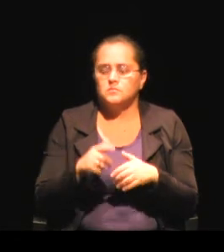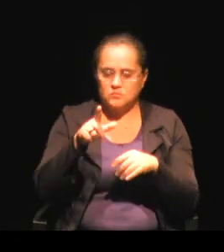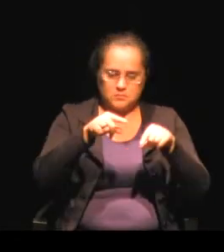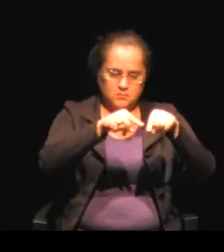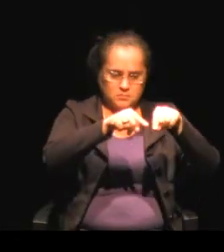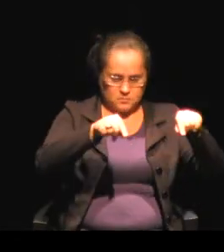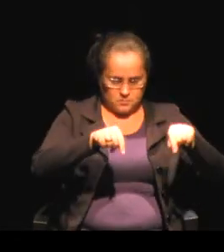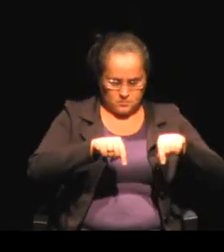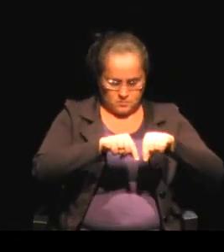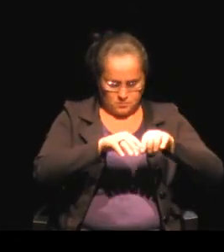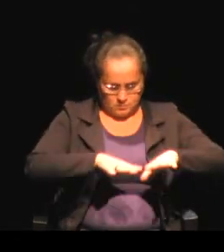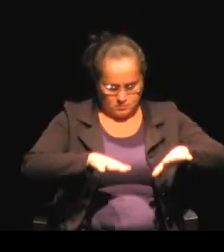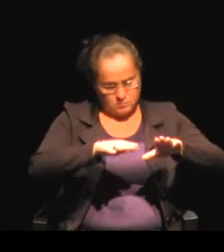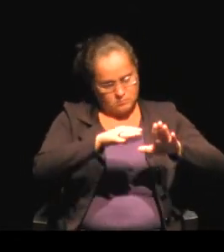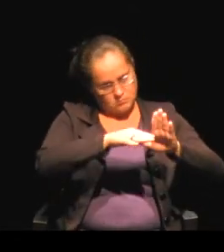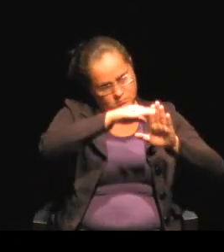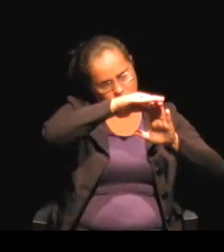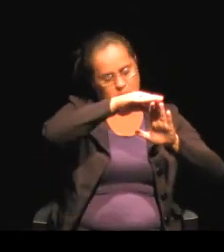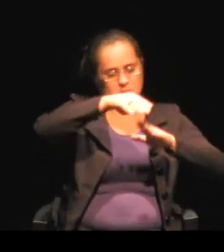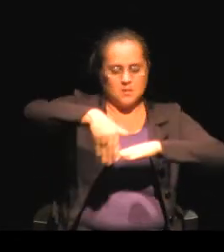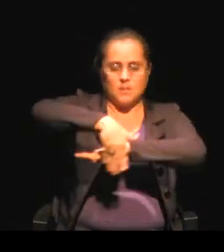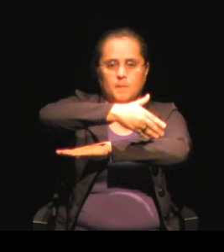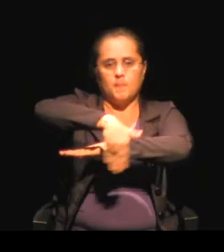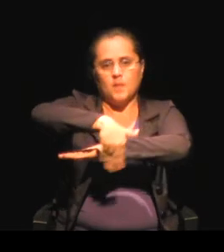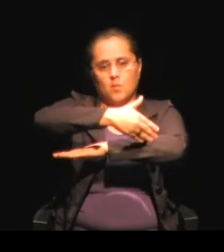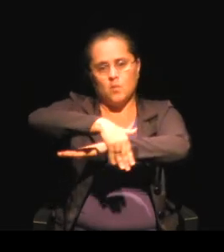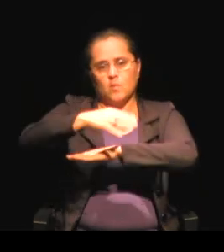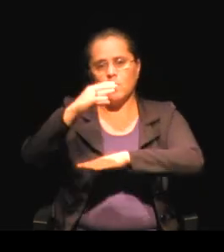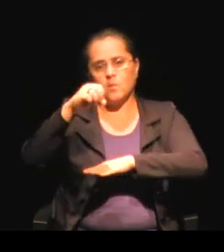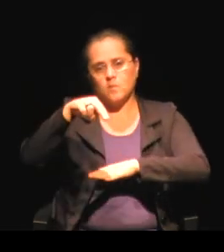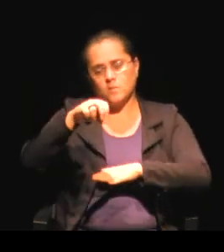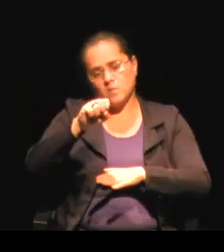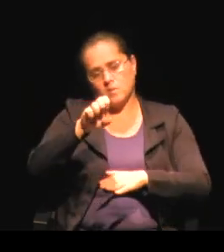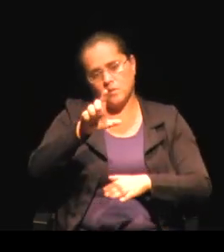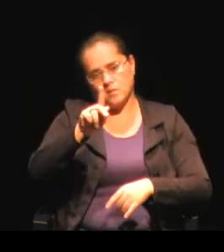aquilo que... a reconstituição, de certa maneira, da topografia original